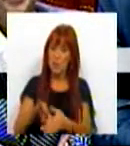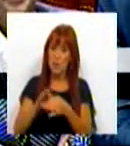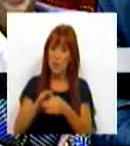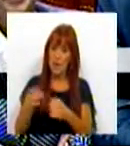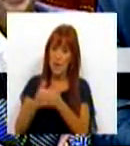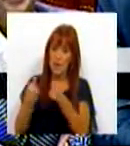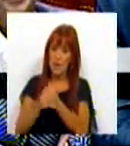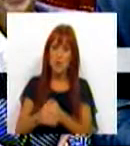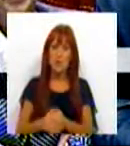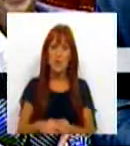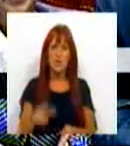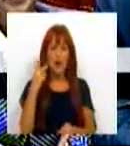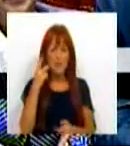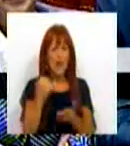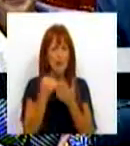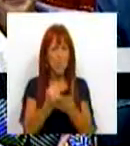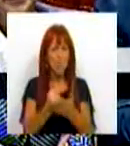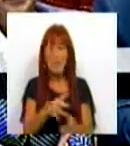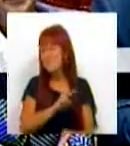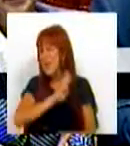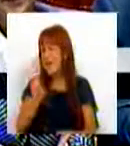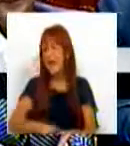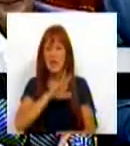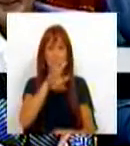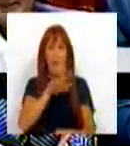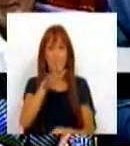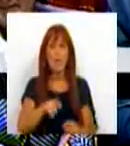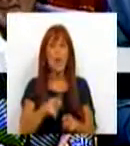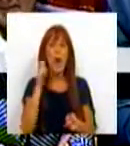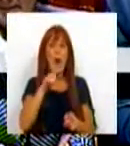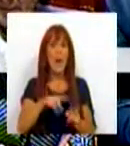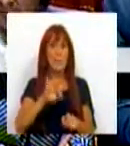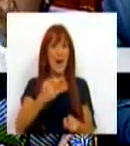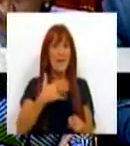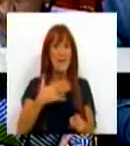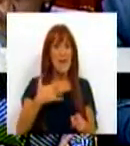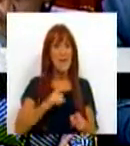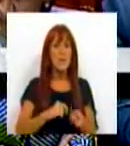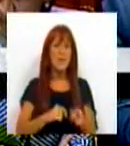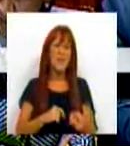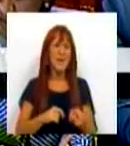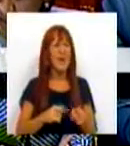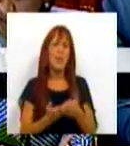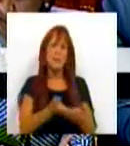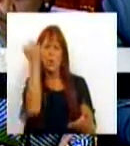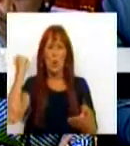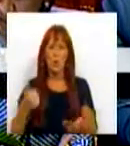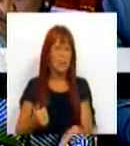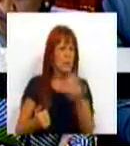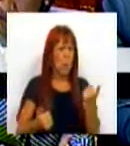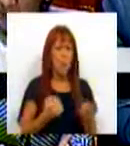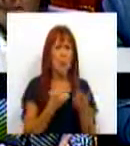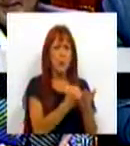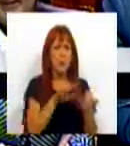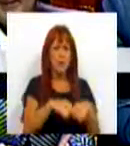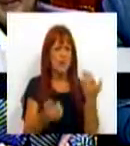idosos, assistindo e apoiando milhares de famílias a quem o PSD e o CDS tinham tirado estes